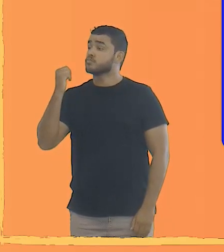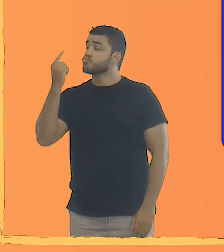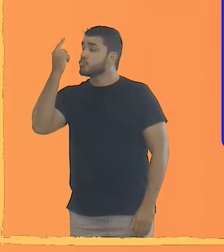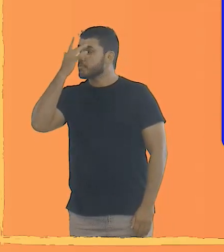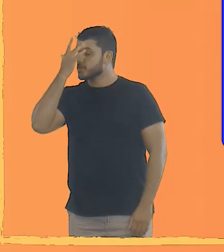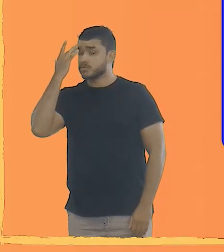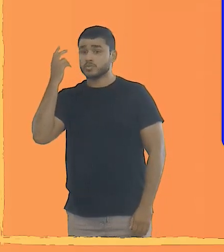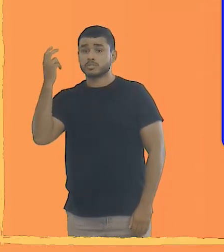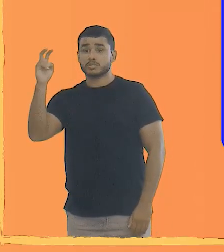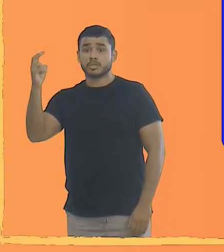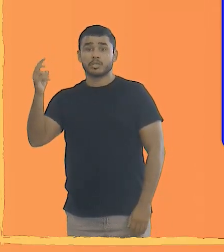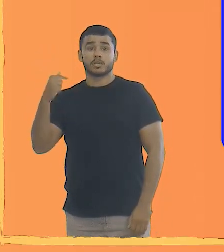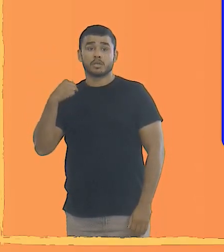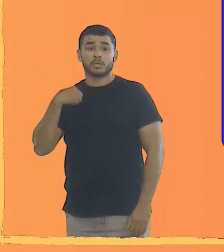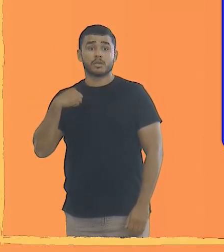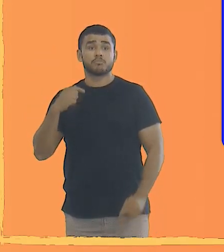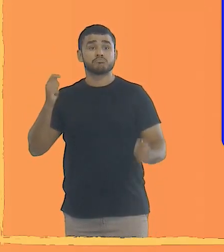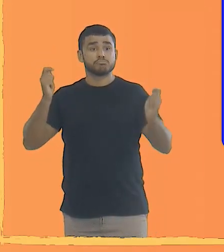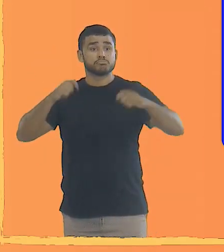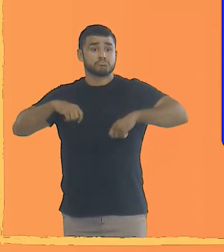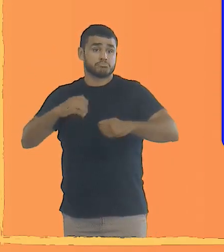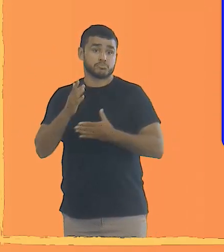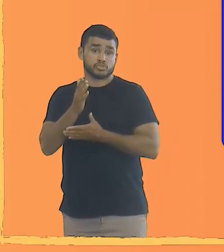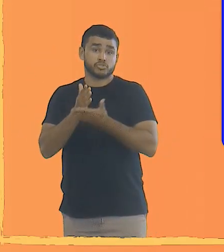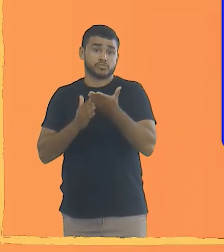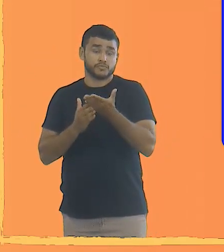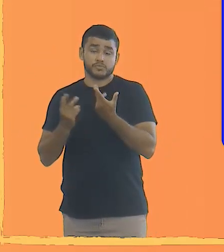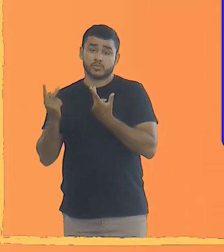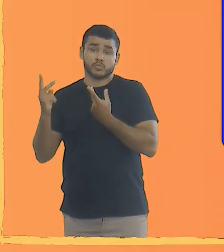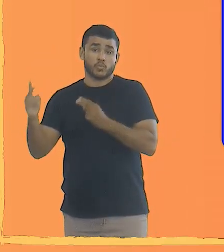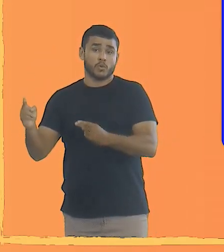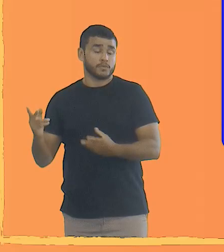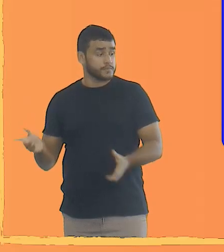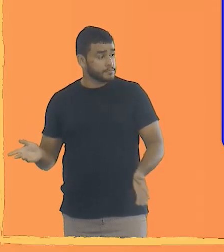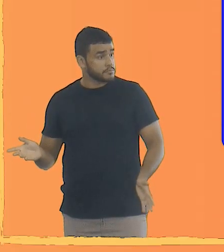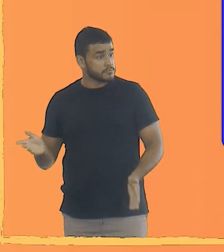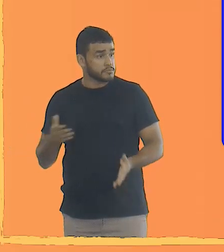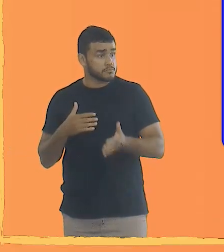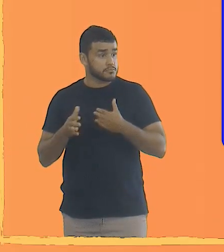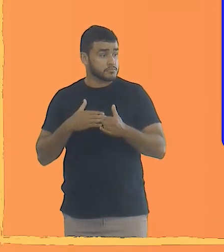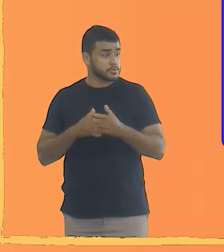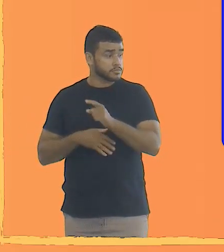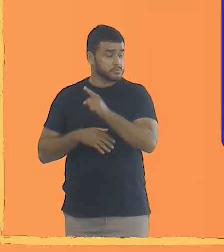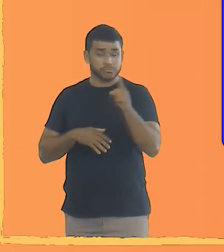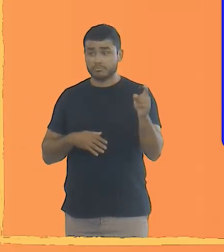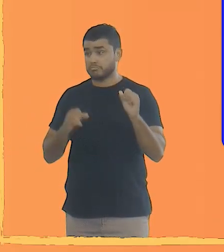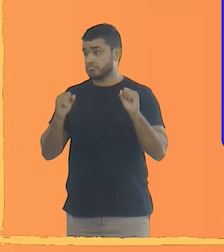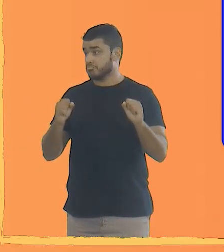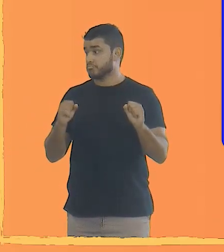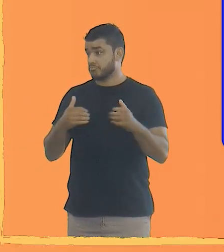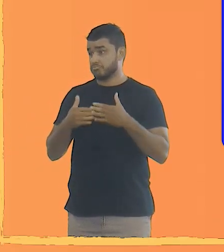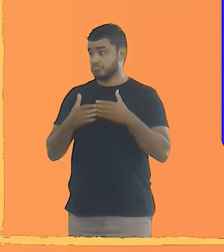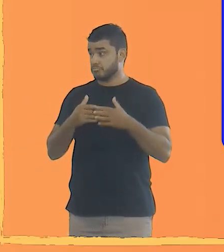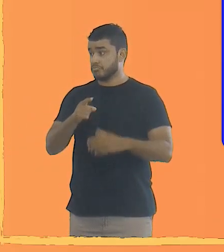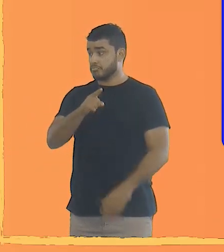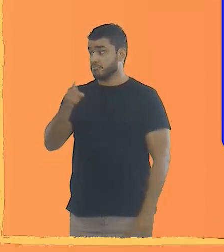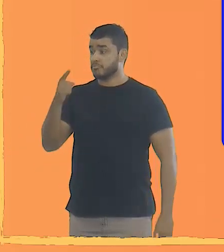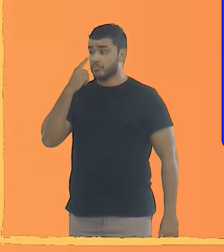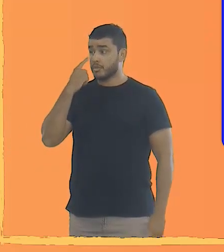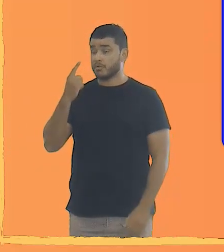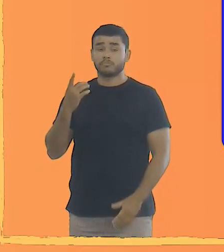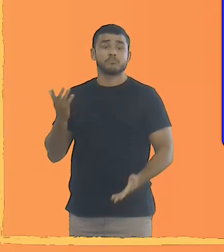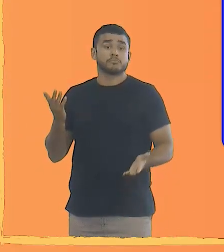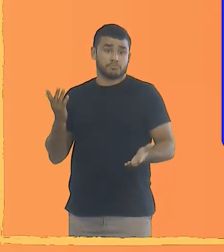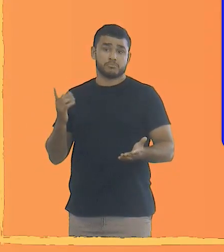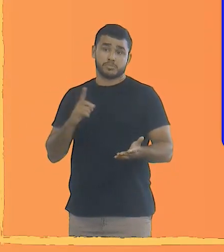e ganha igual a você e o prêmio é dividido. Então, quando você ganha na Mega Sena, não interessa quanto você gastou. Interessa se